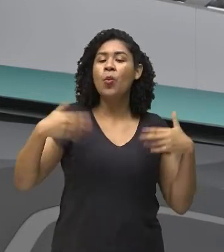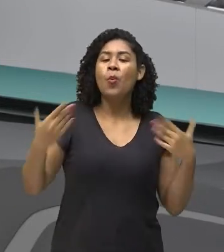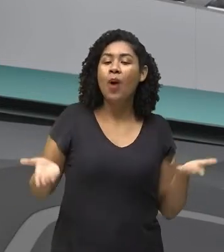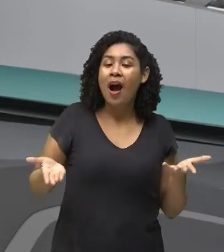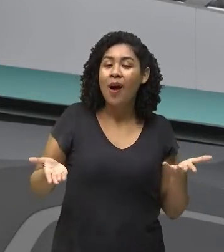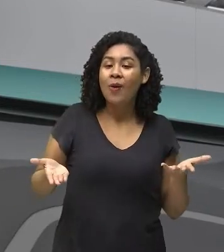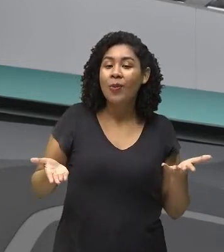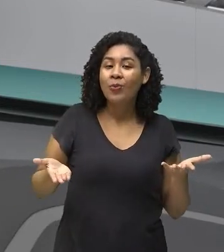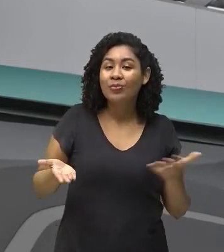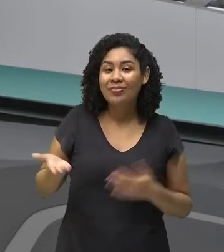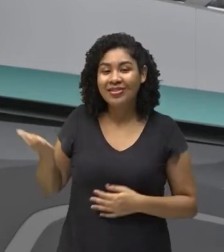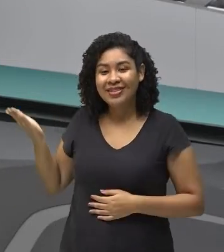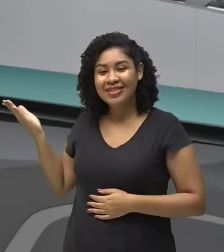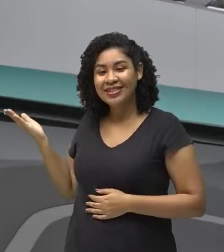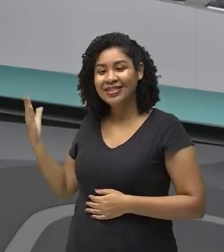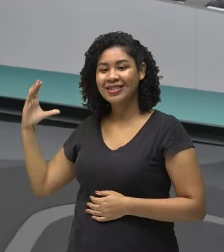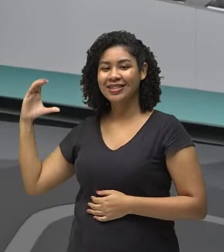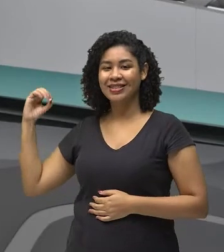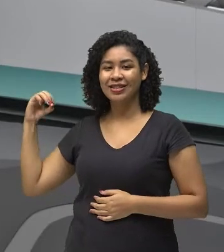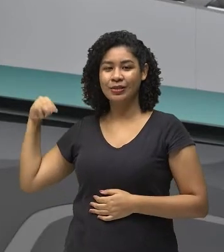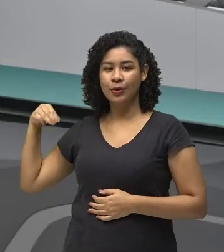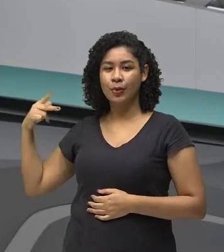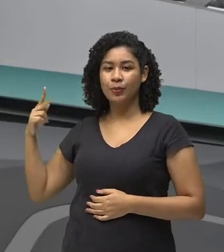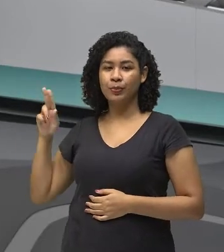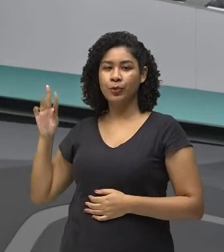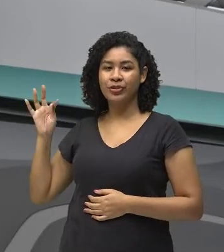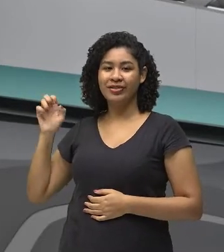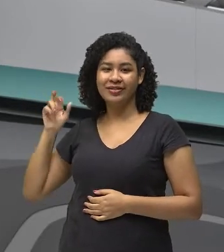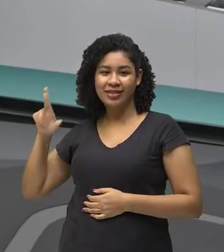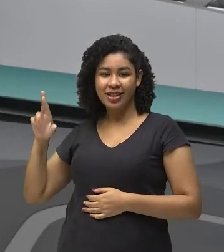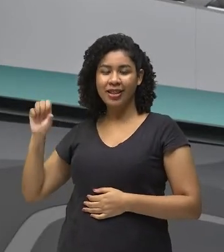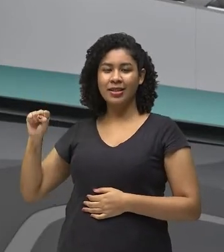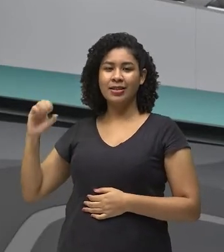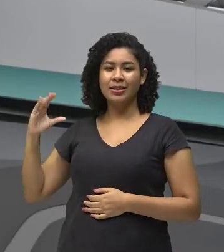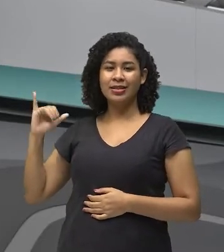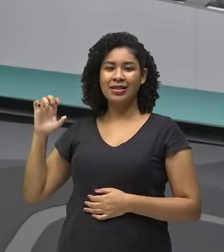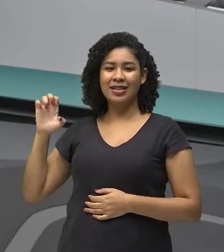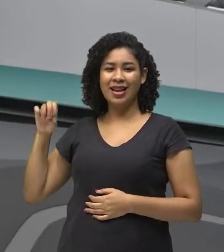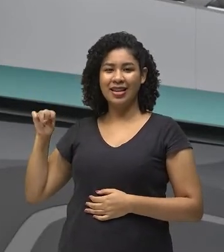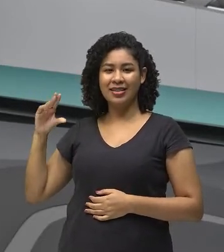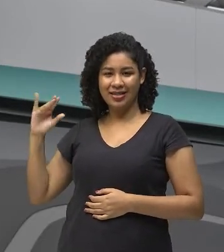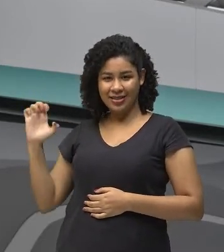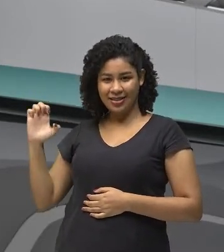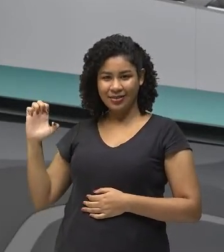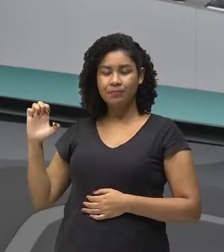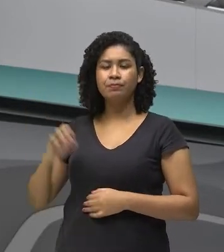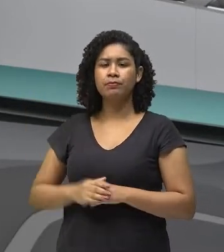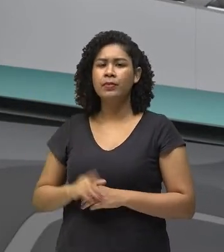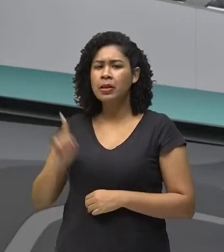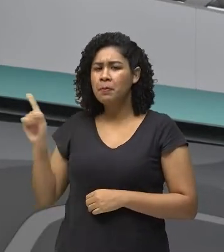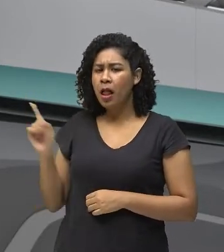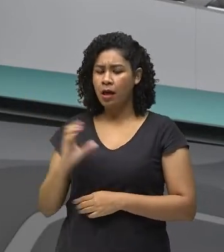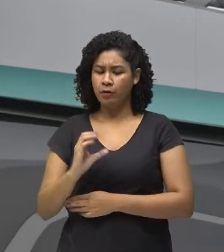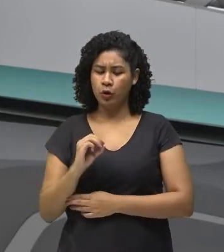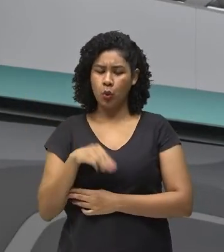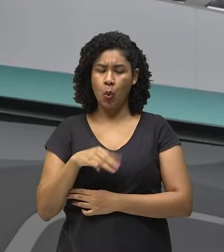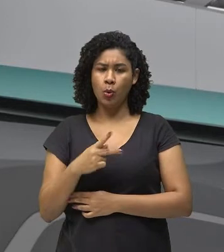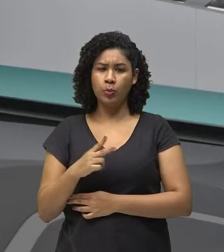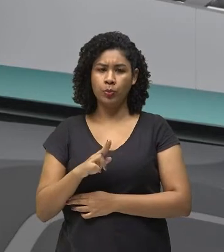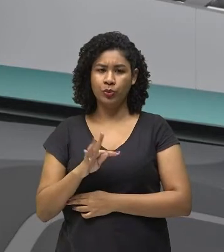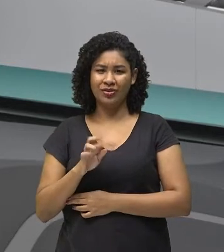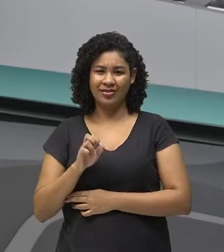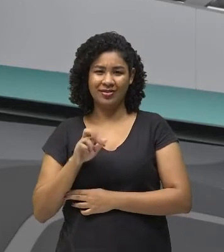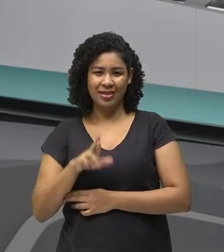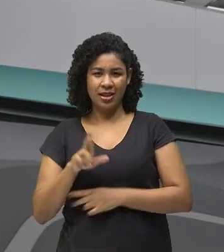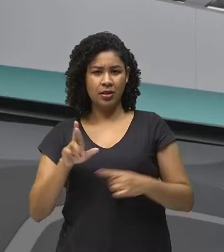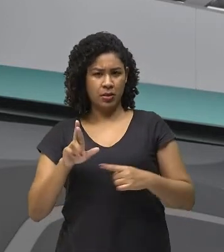ó. Computer Science. Palavra computer, posso dizer que é a palavra cognata? Palavra cognata,